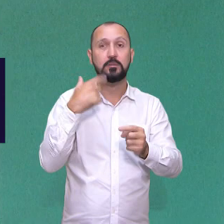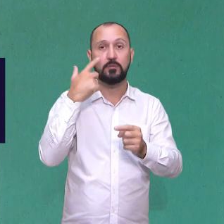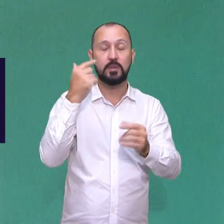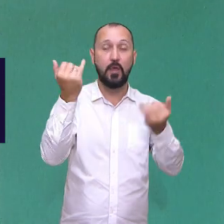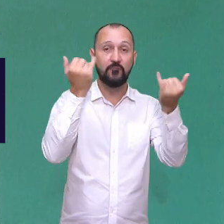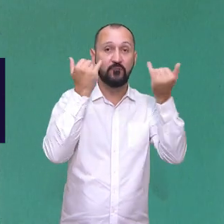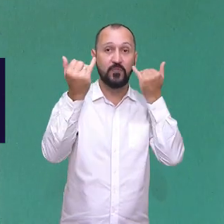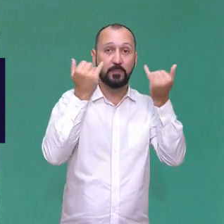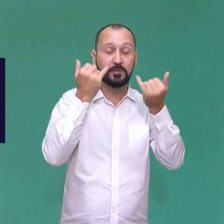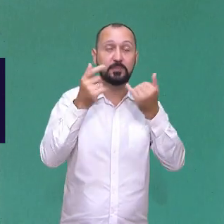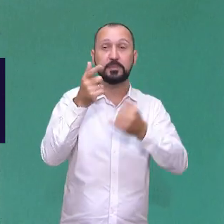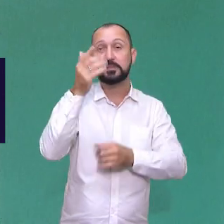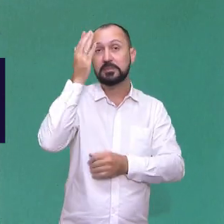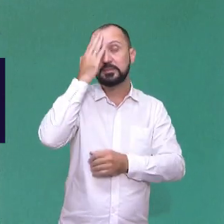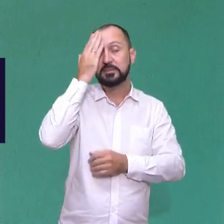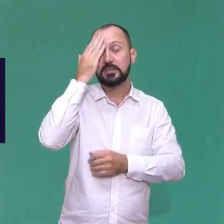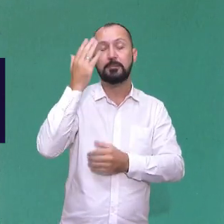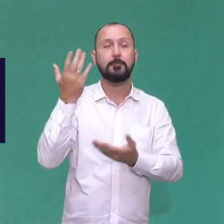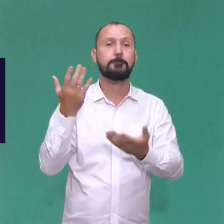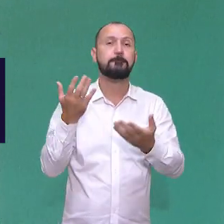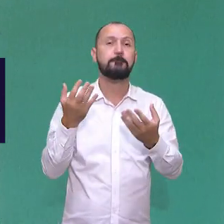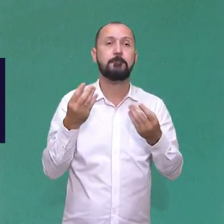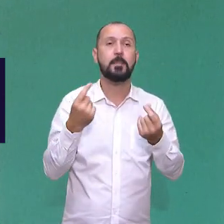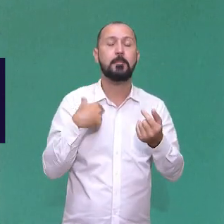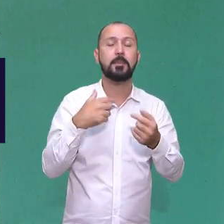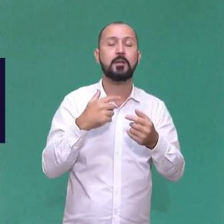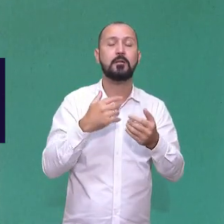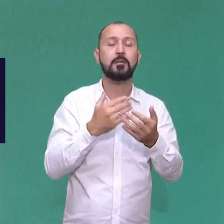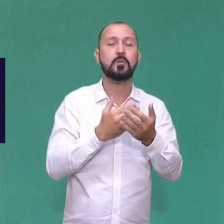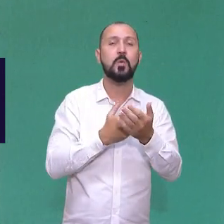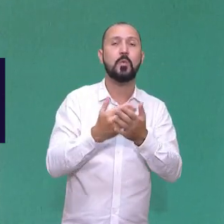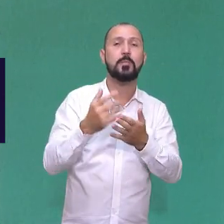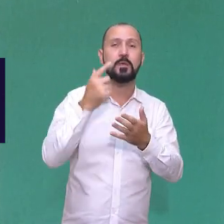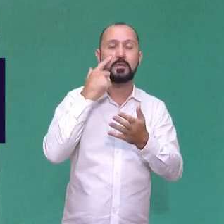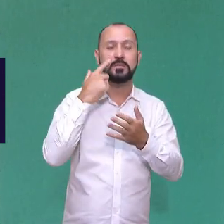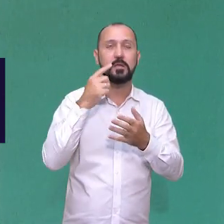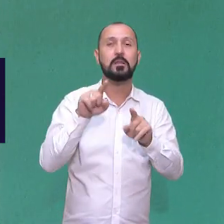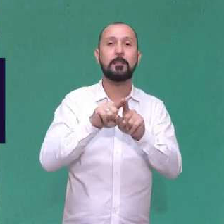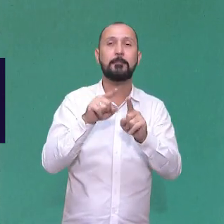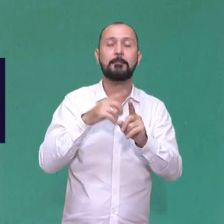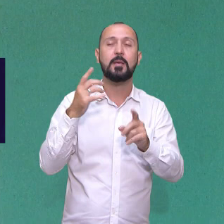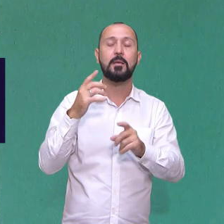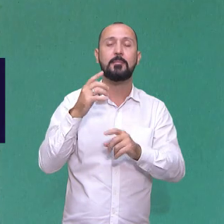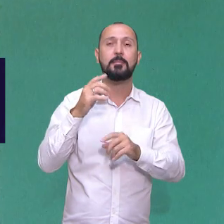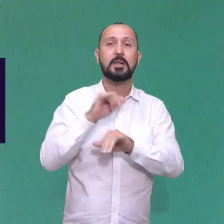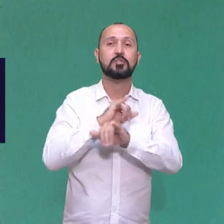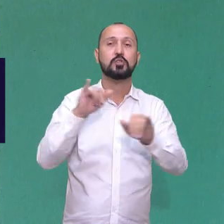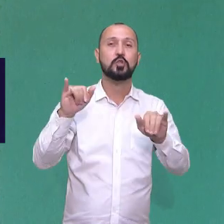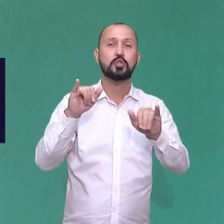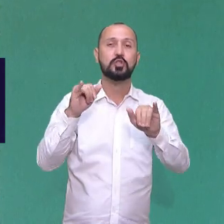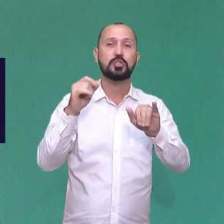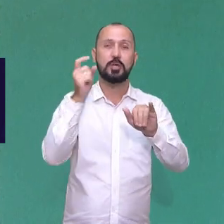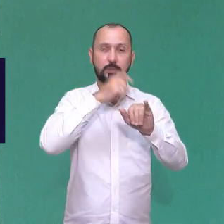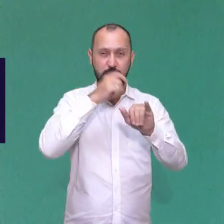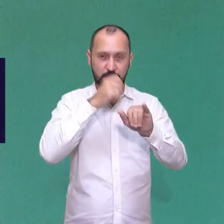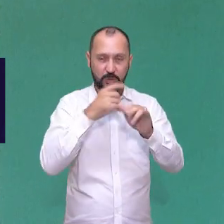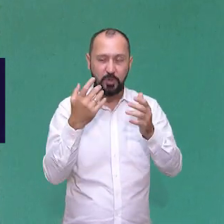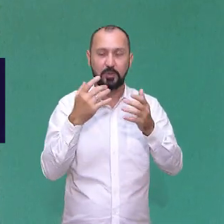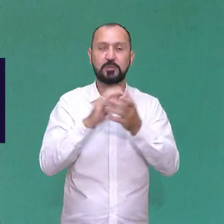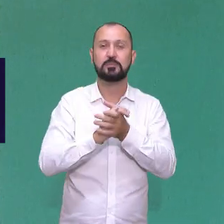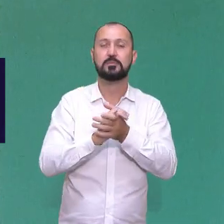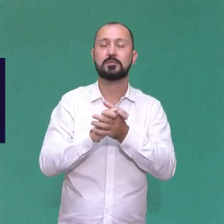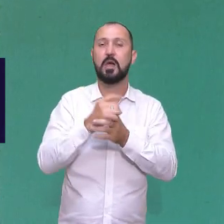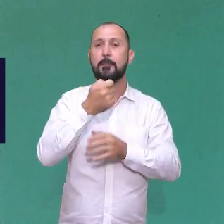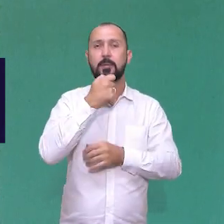será que é pouco, será que é muito? Então você vai ter informações a mais para você não ser levado pelas fake news